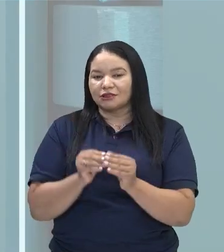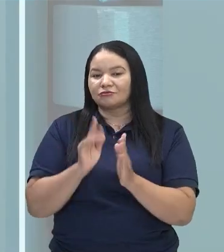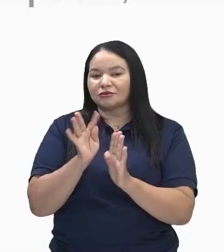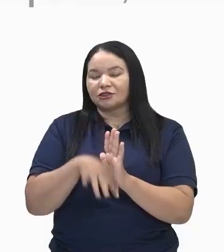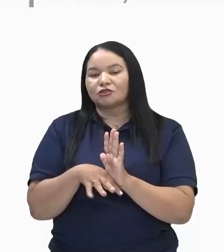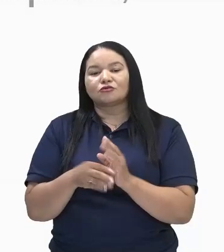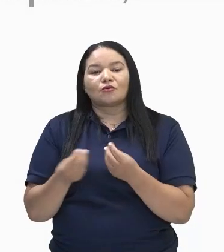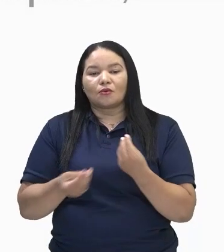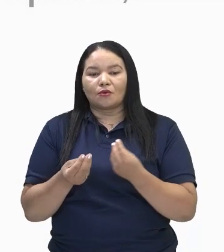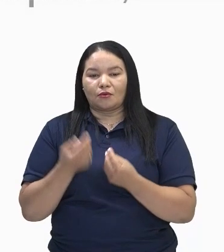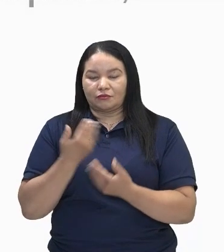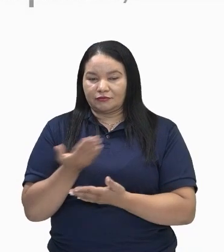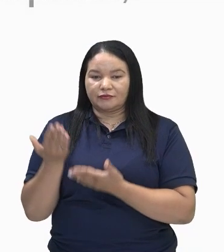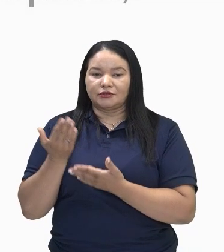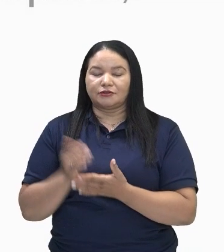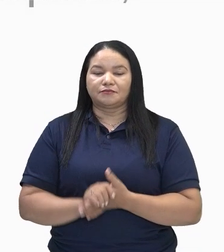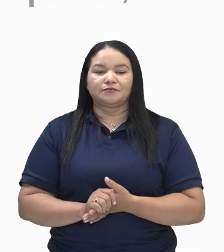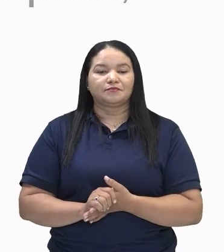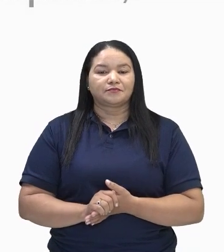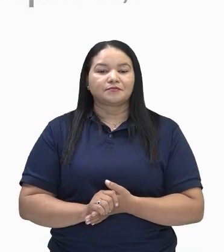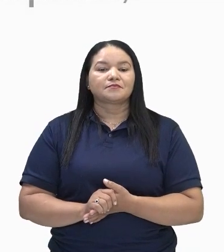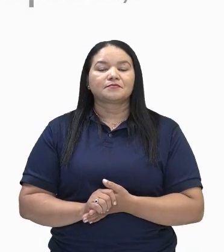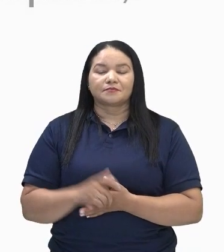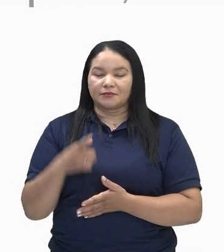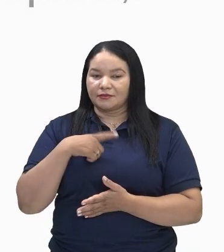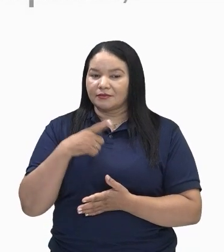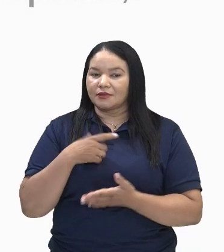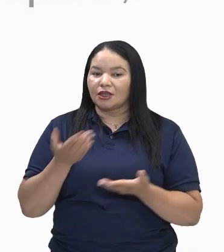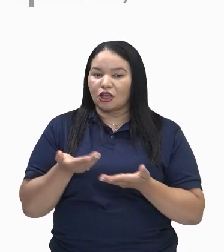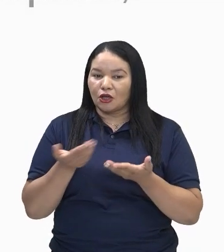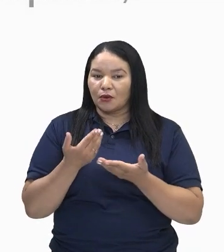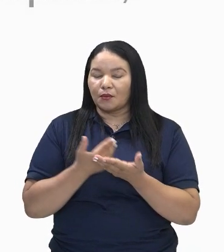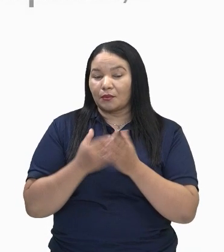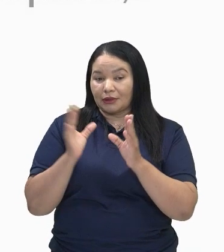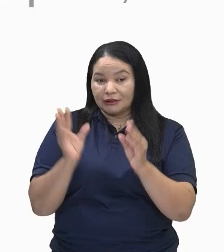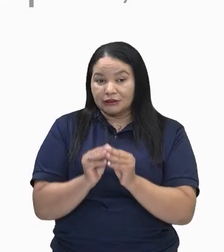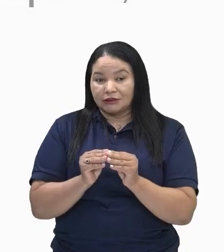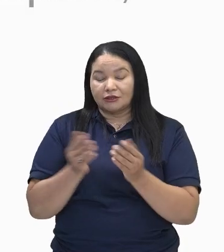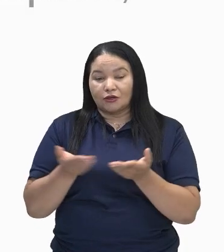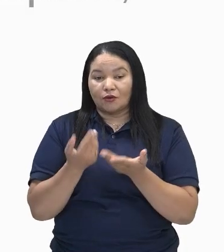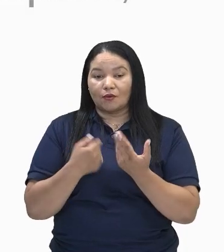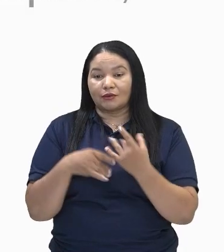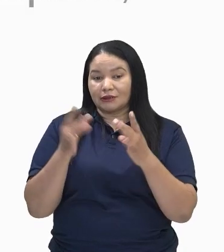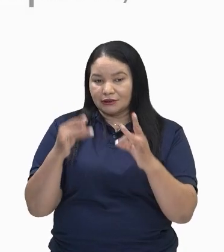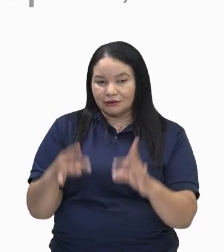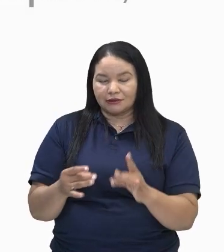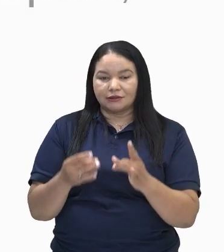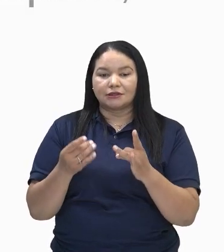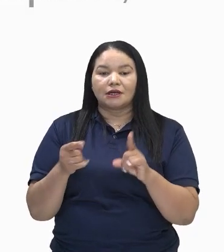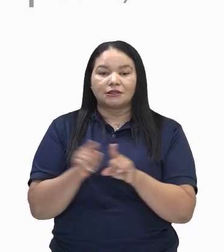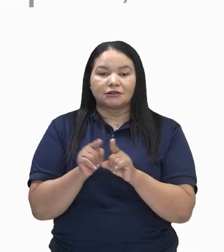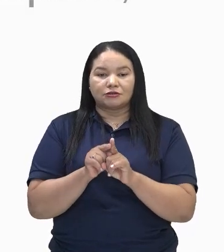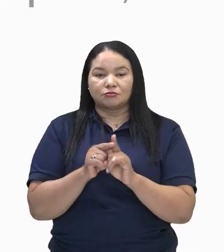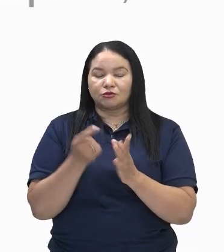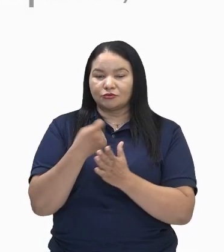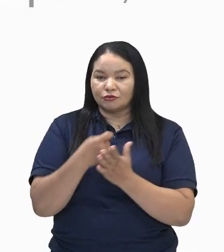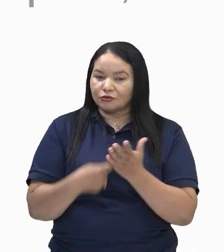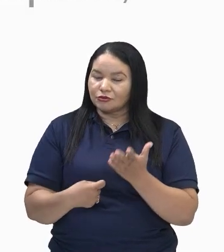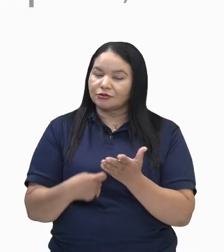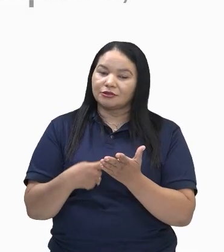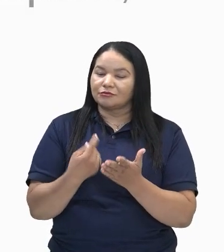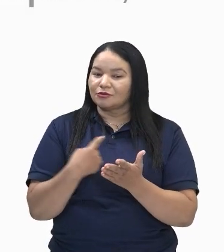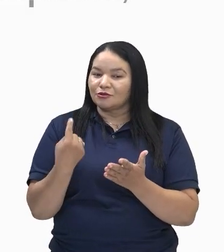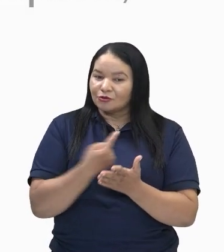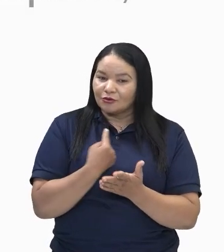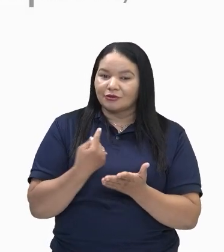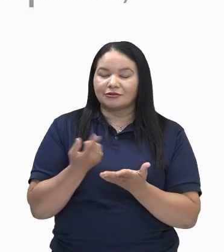Vamos lá então, porque temos então essa resenha. E essa resenha traz muitos desses pontos que foram anotados por nós